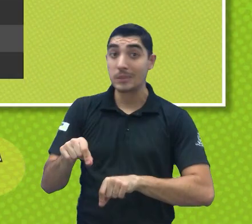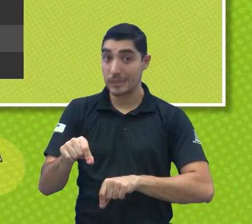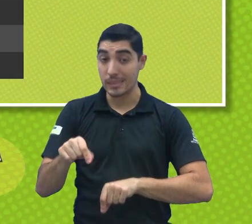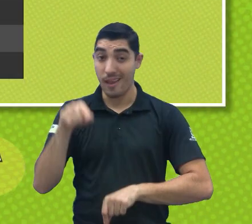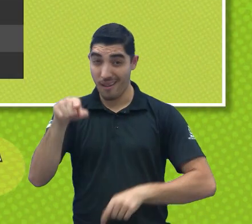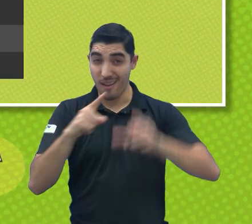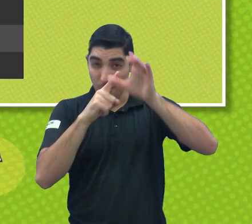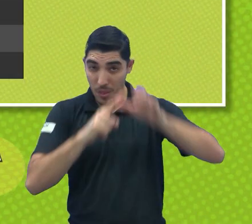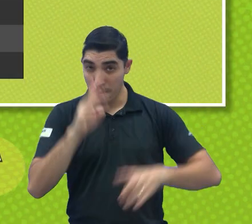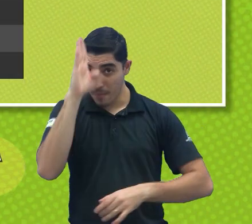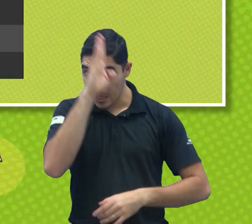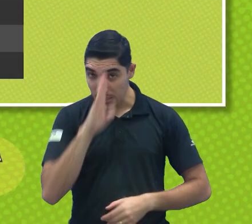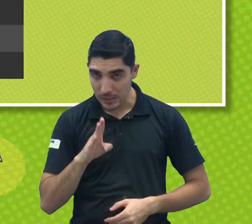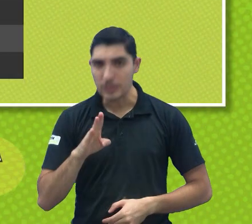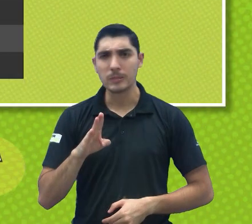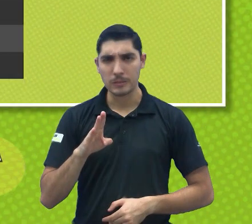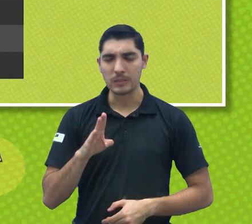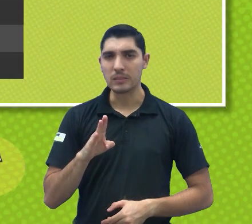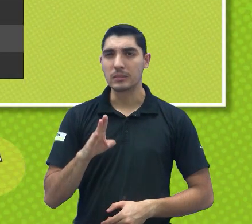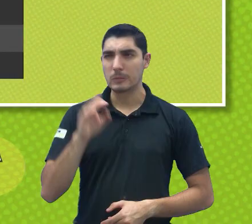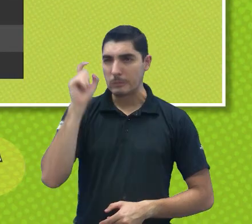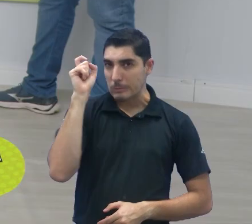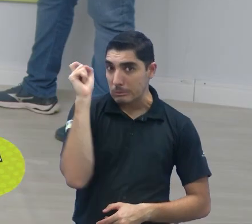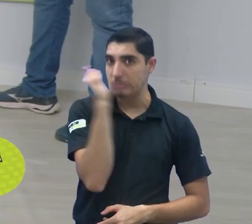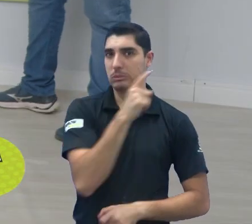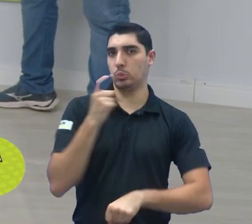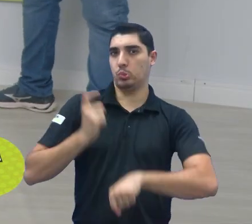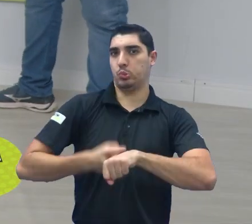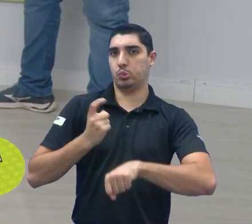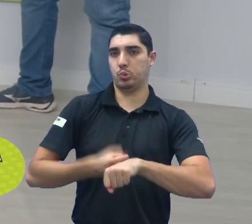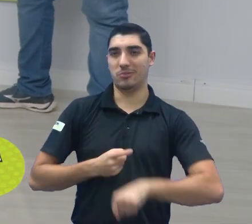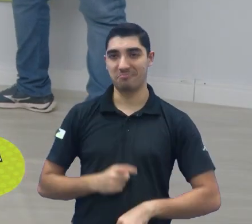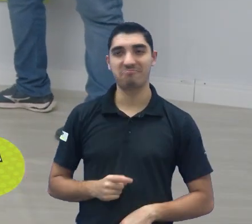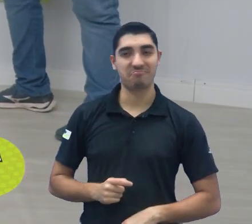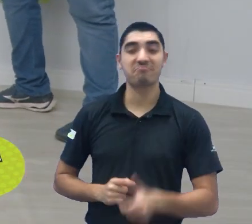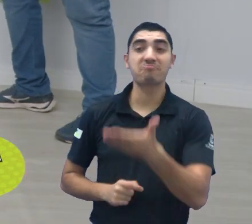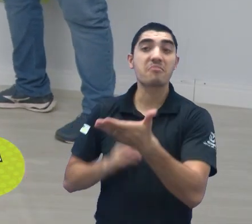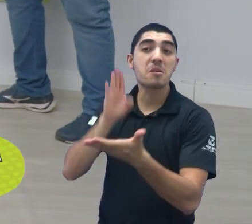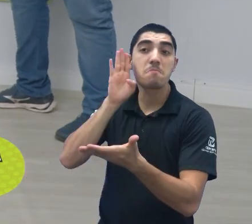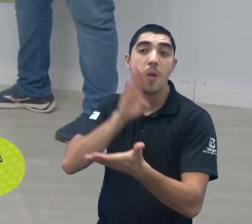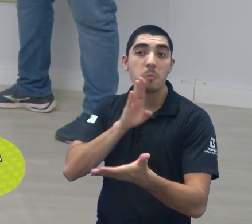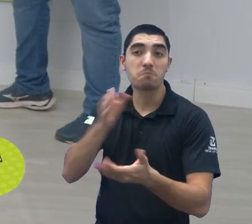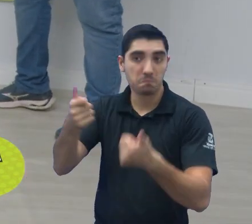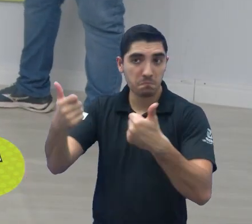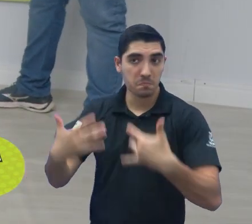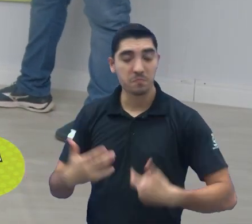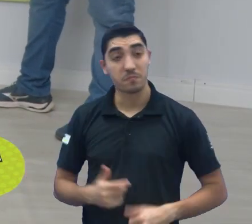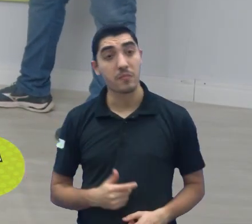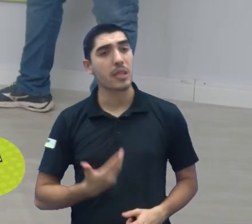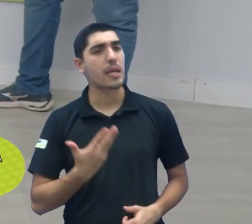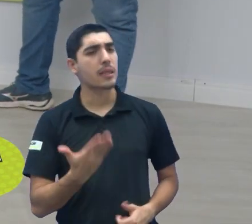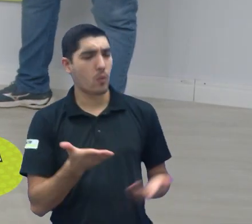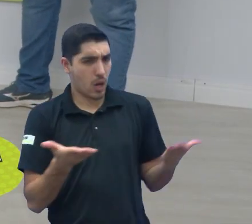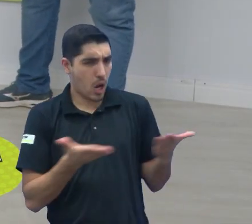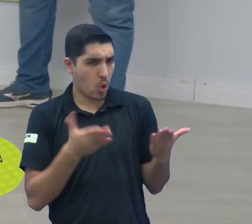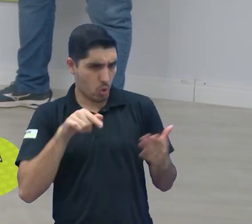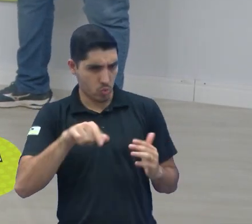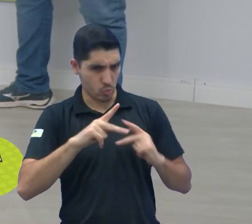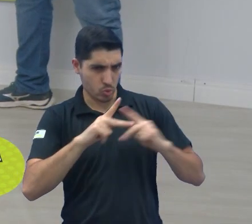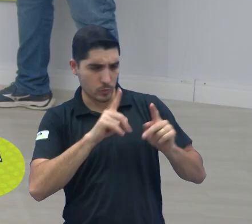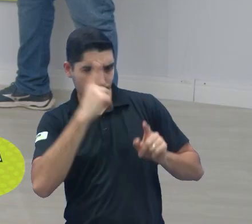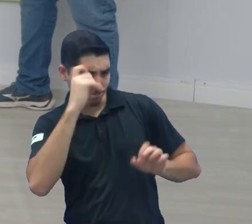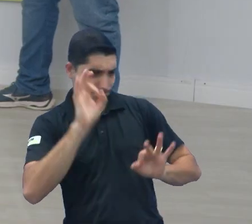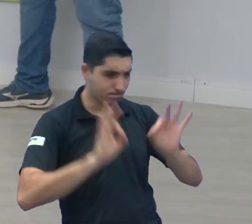LBF bem assim, disputada. Muito bem. Diz aí, Paulito. E dentro do planejamento atual do São José, como que está atualmente